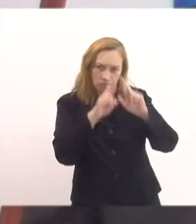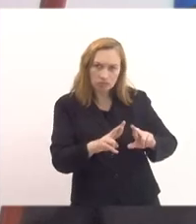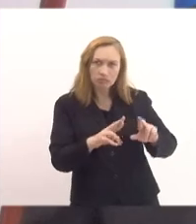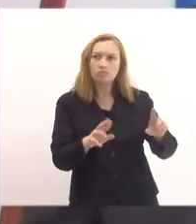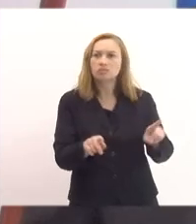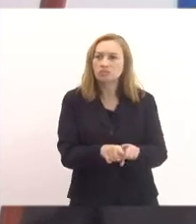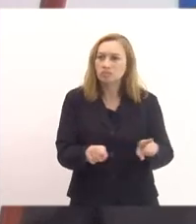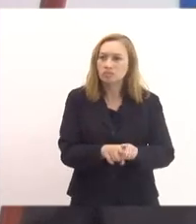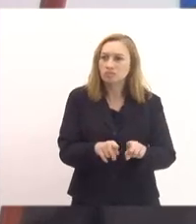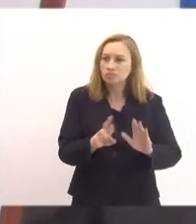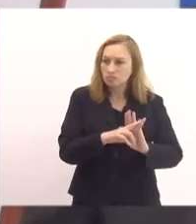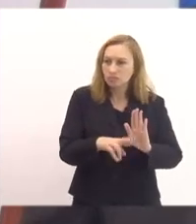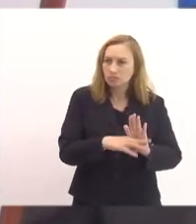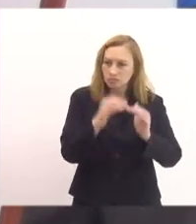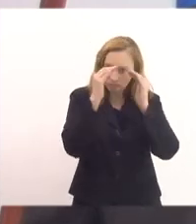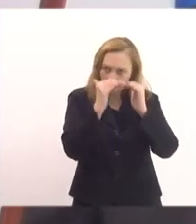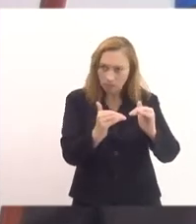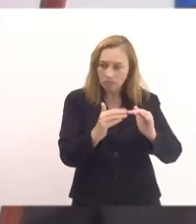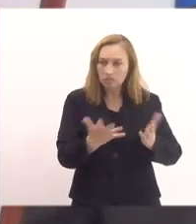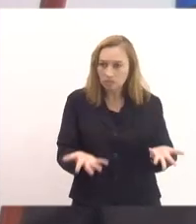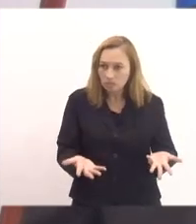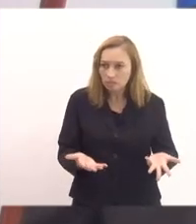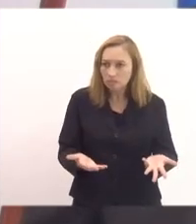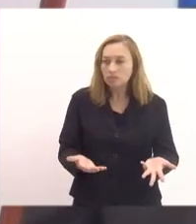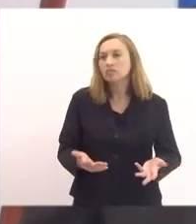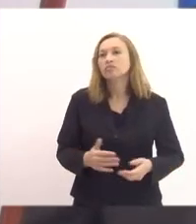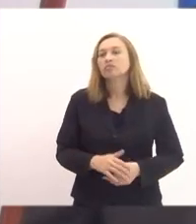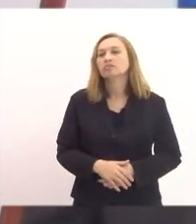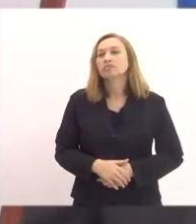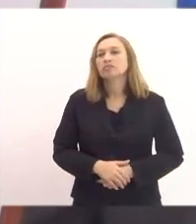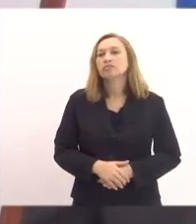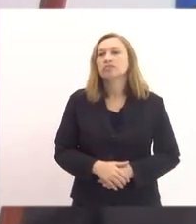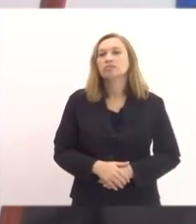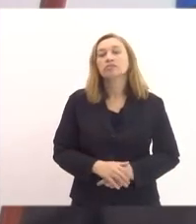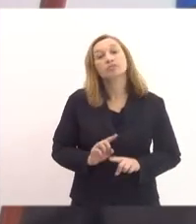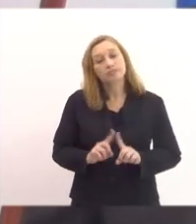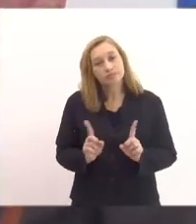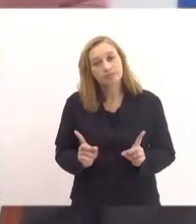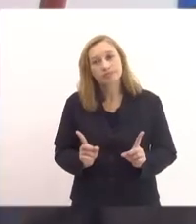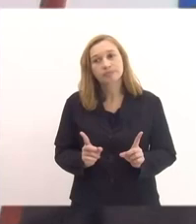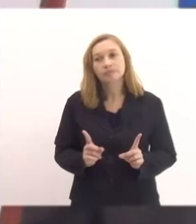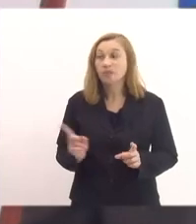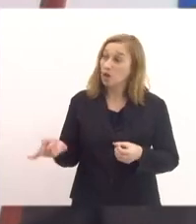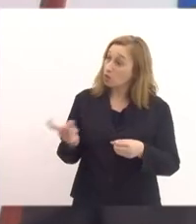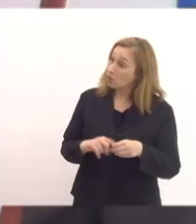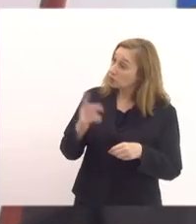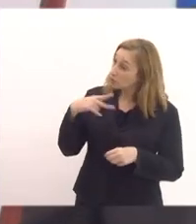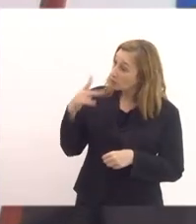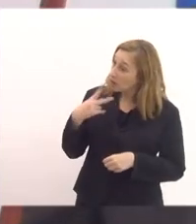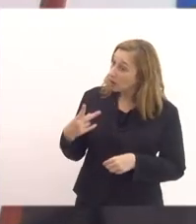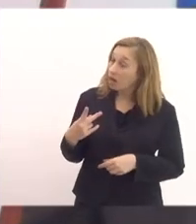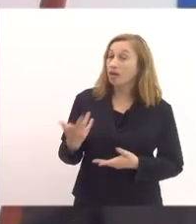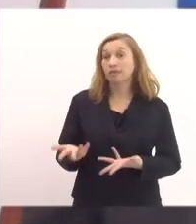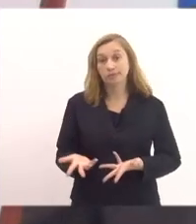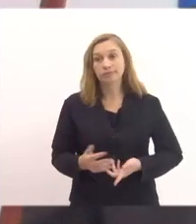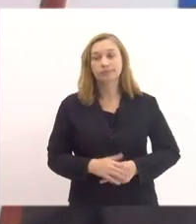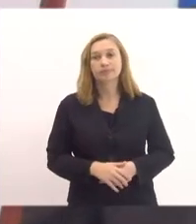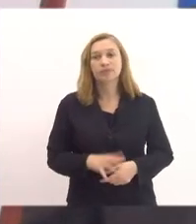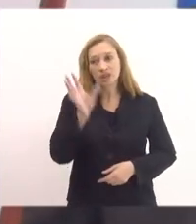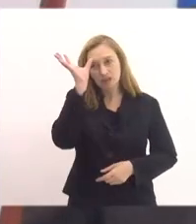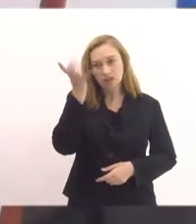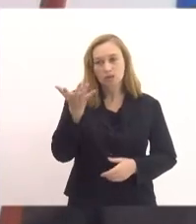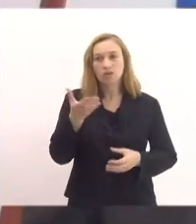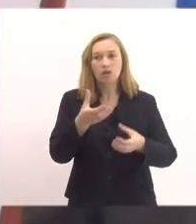também. Então, não dá para ter, desculpa a expressão, mas não dá para ter sacanagem. Mas aí eu volto a falar, a prioridade aqui é